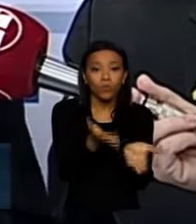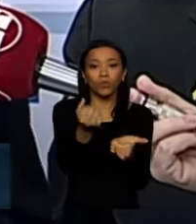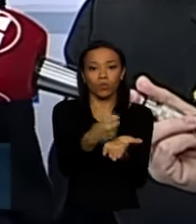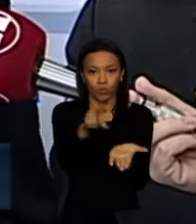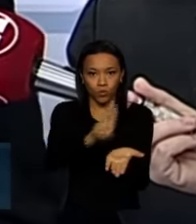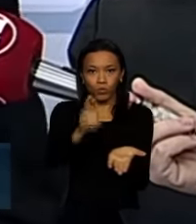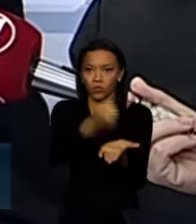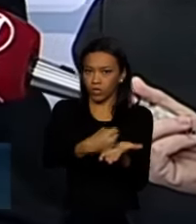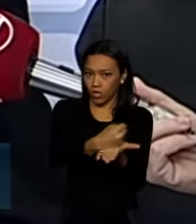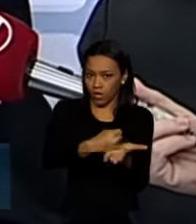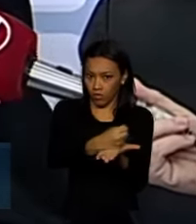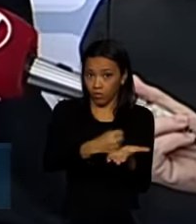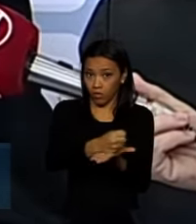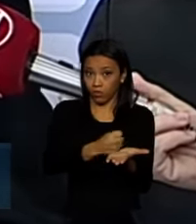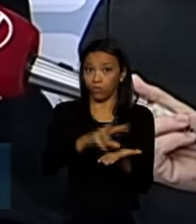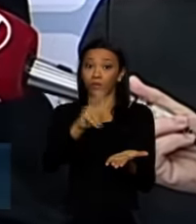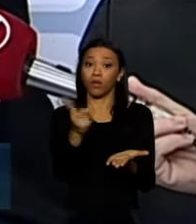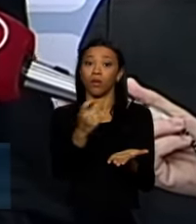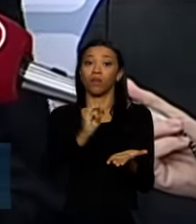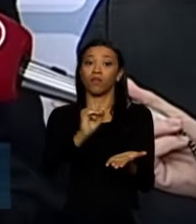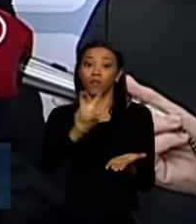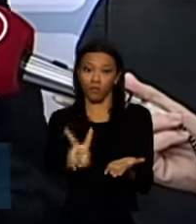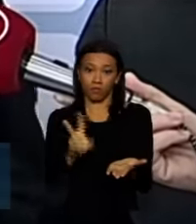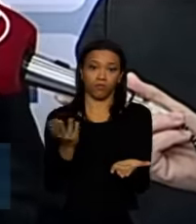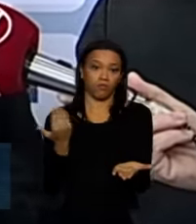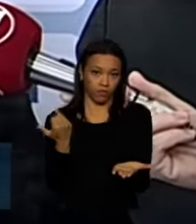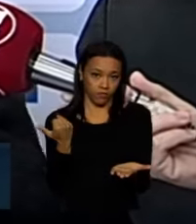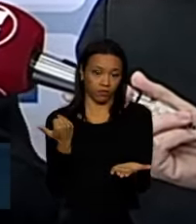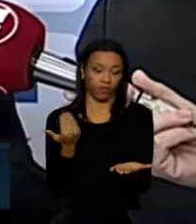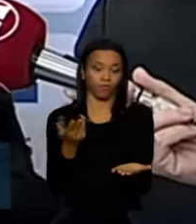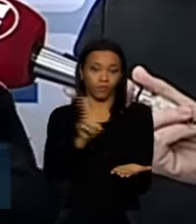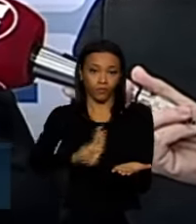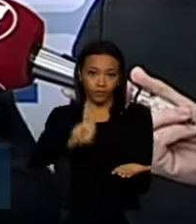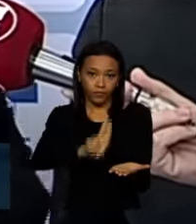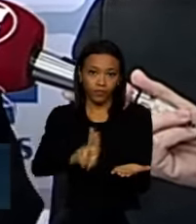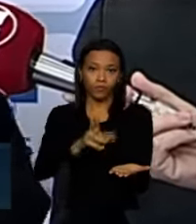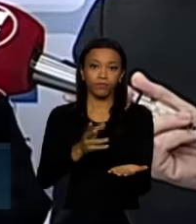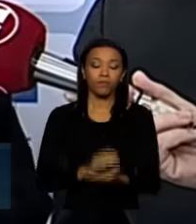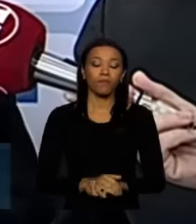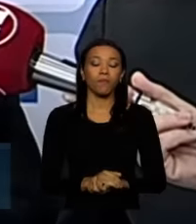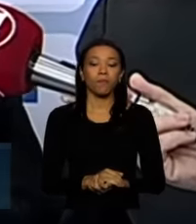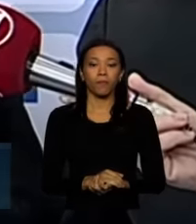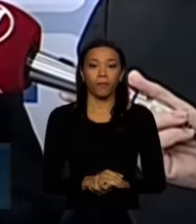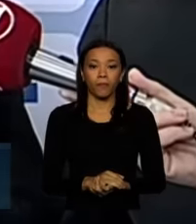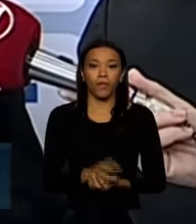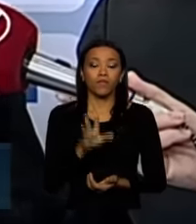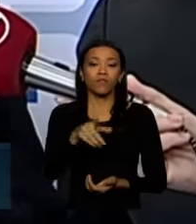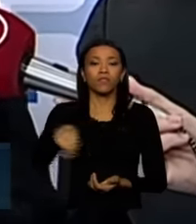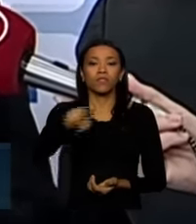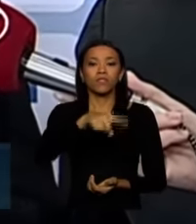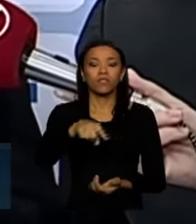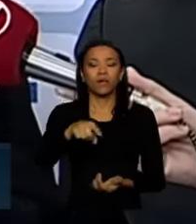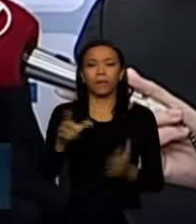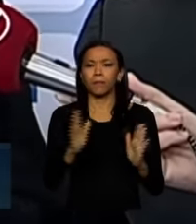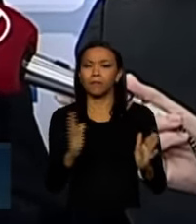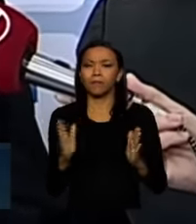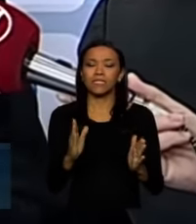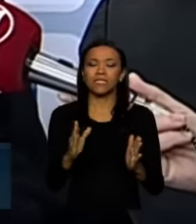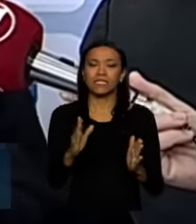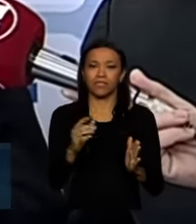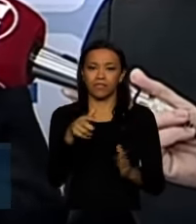an retrovirais daquela época porque nós temos só para dar uma dimensão aproximadamente